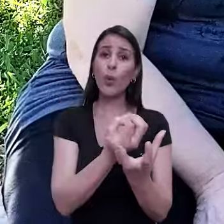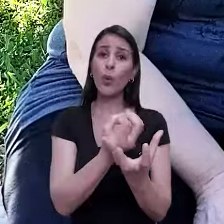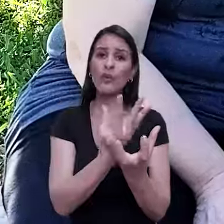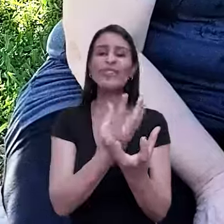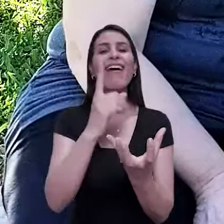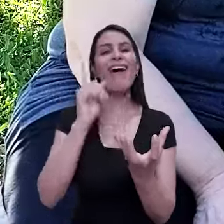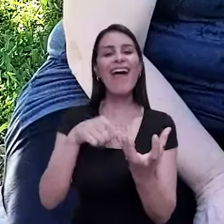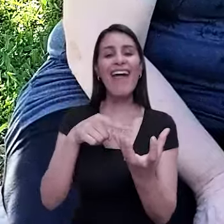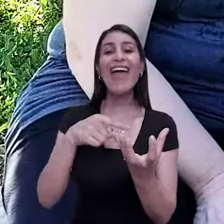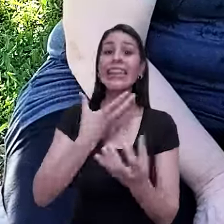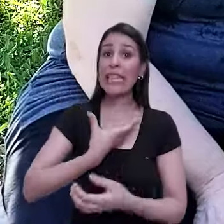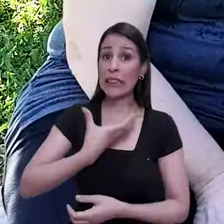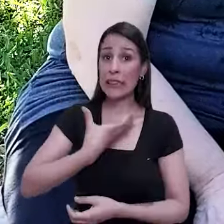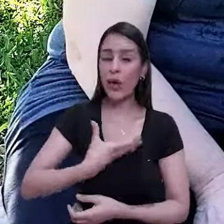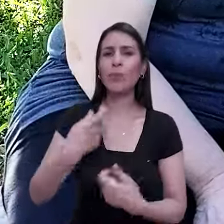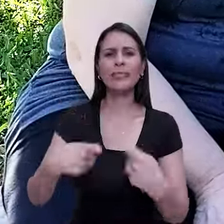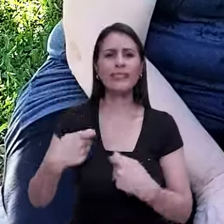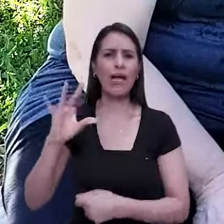de cola glitter,